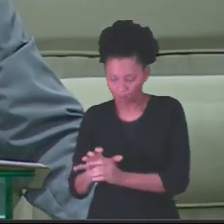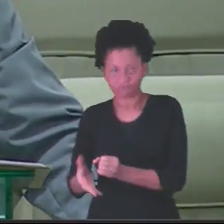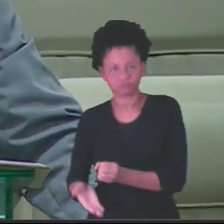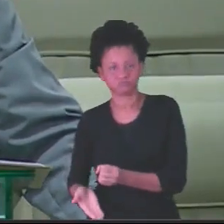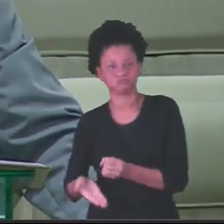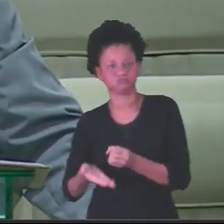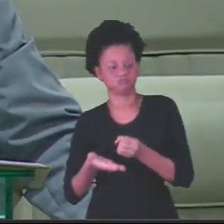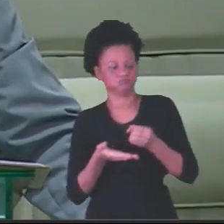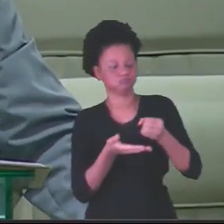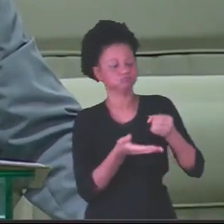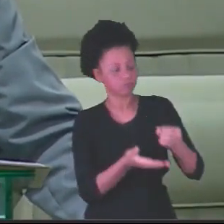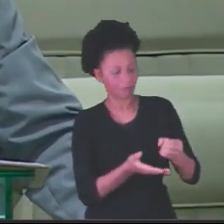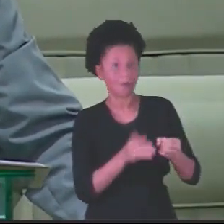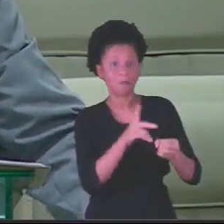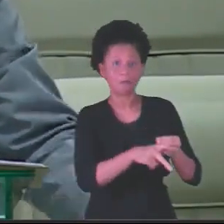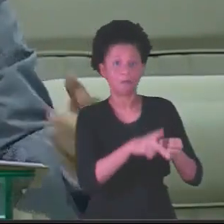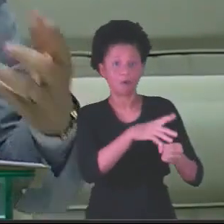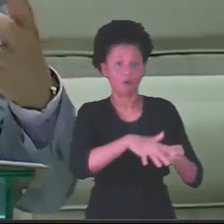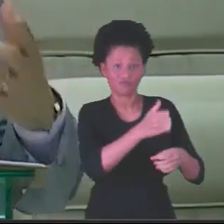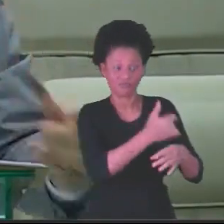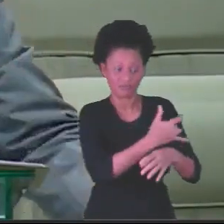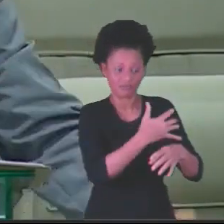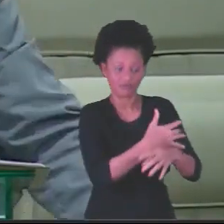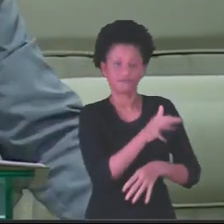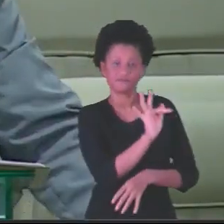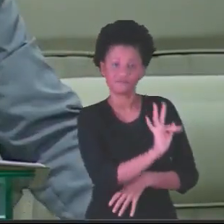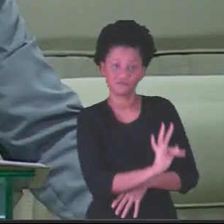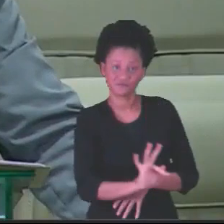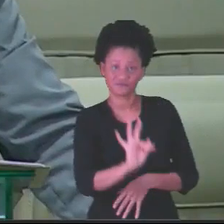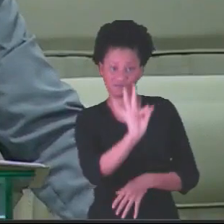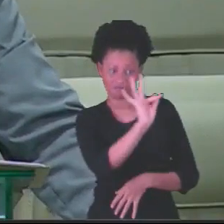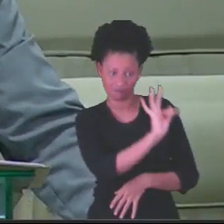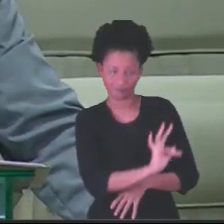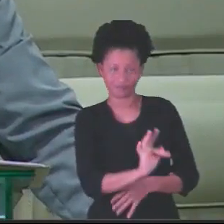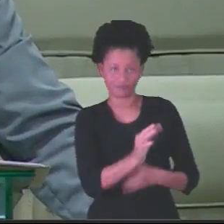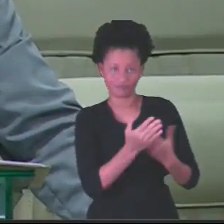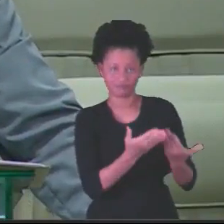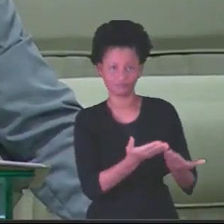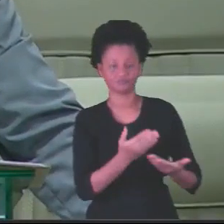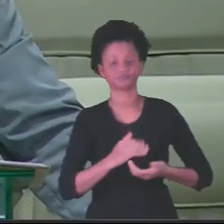igreja de filipos aos amados irmãos filipenses